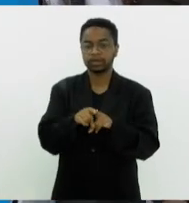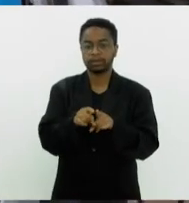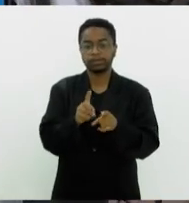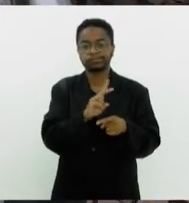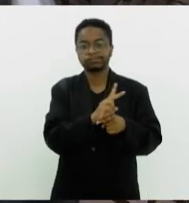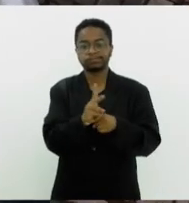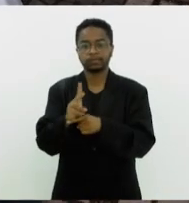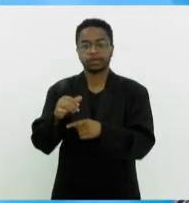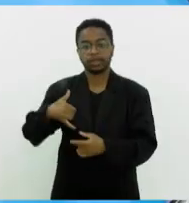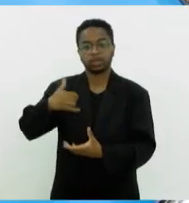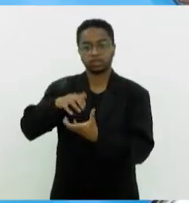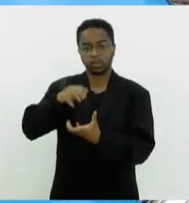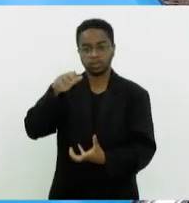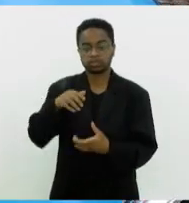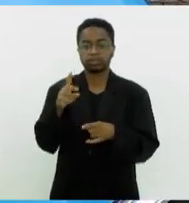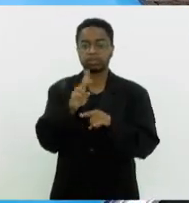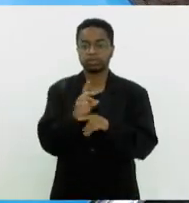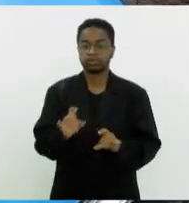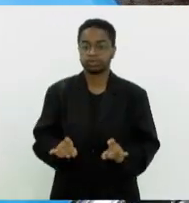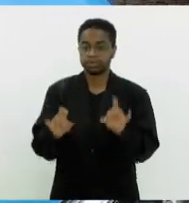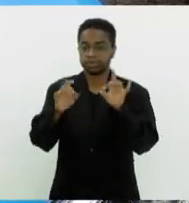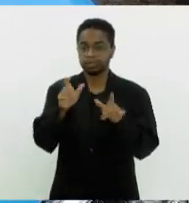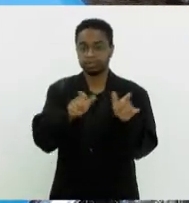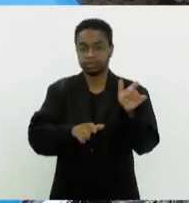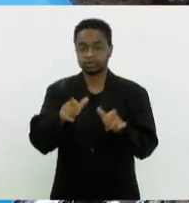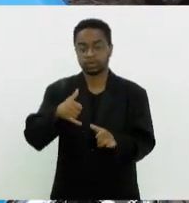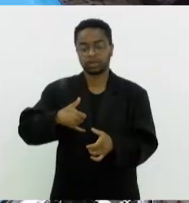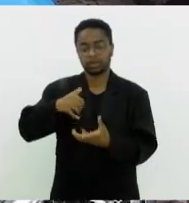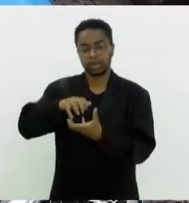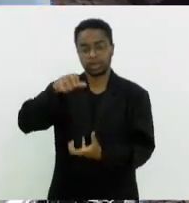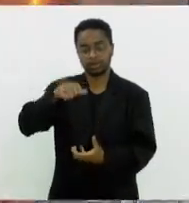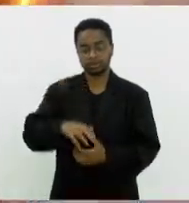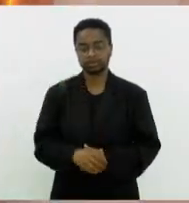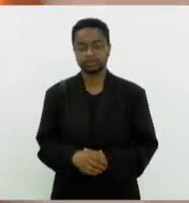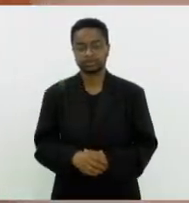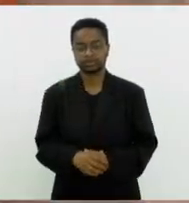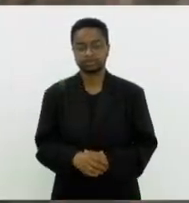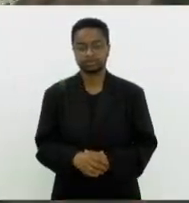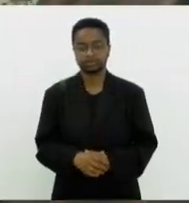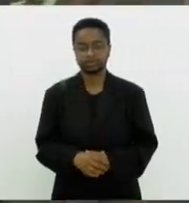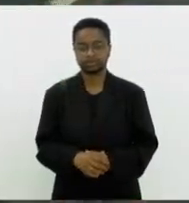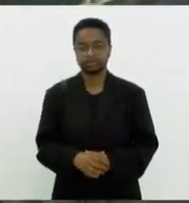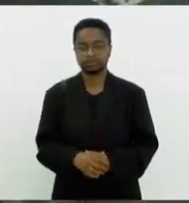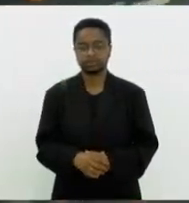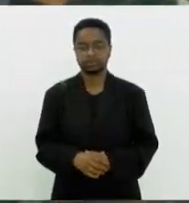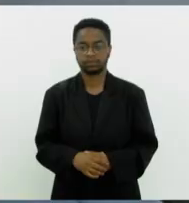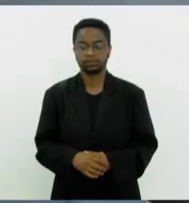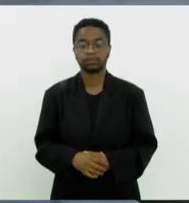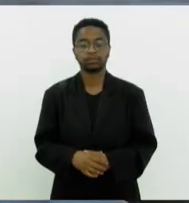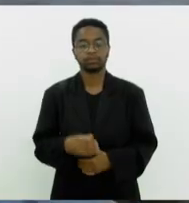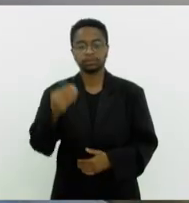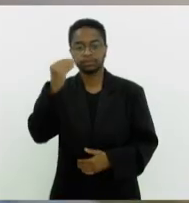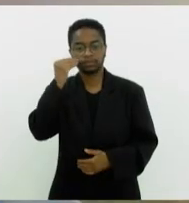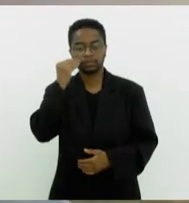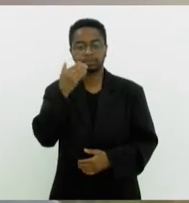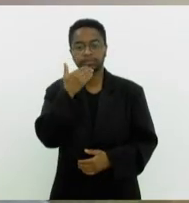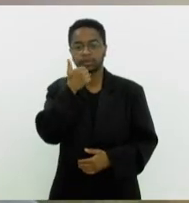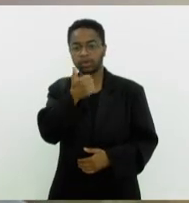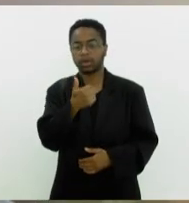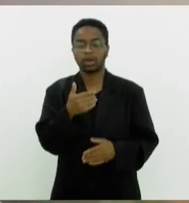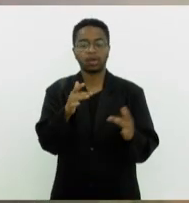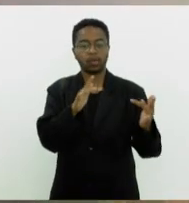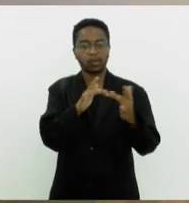Idoso, que dará proteção especial a pessoas da terceira idade. Para democratizar o acesso a atividades